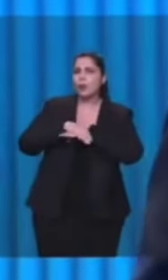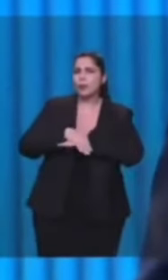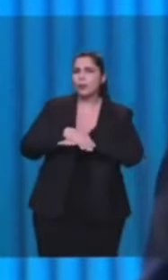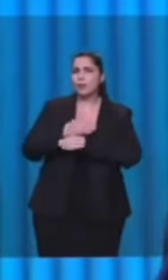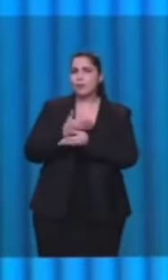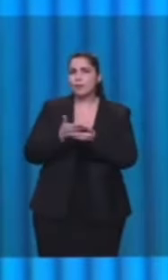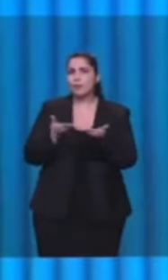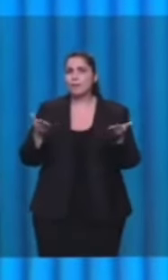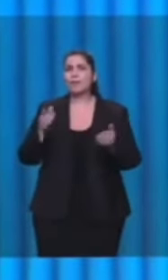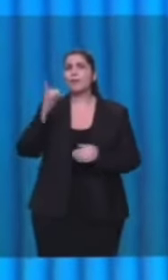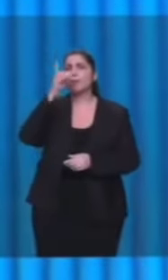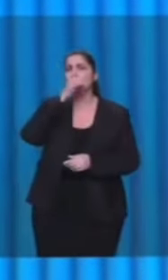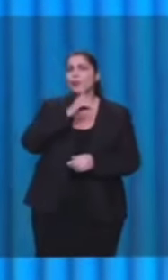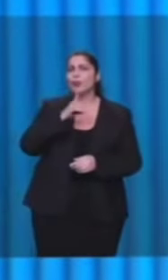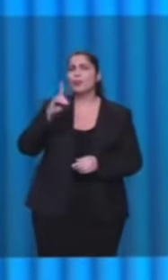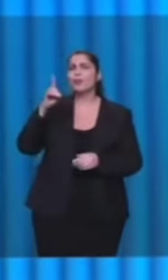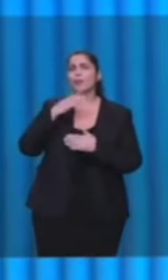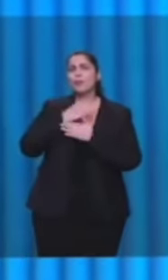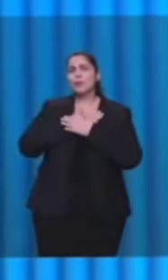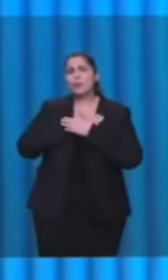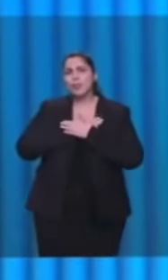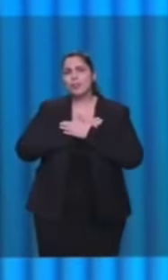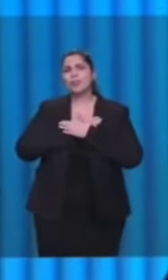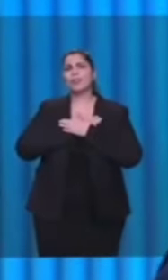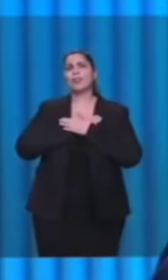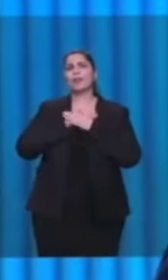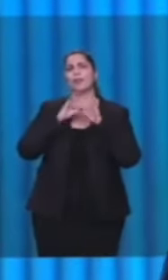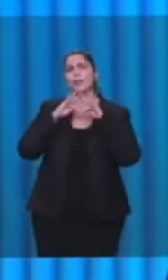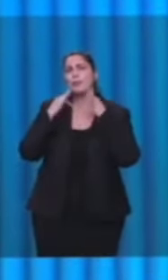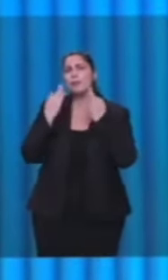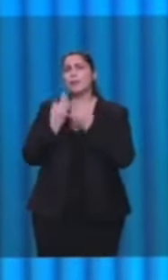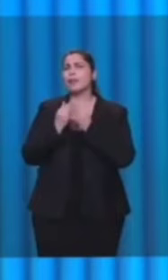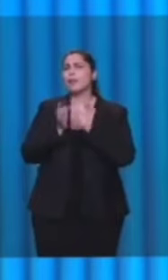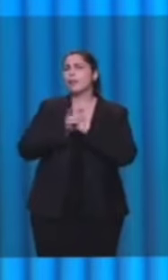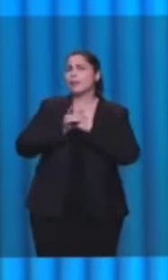Deus, pátria, família e liberdade.